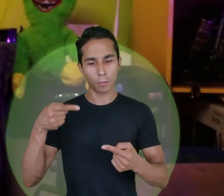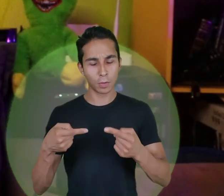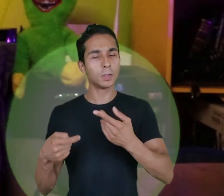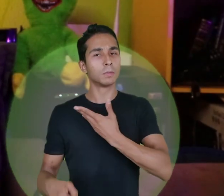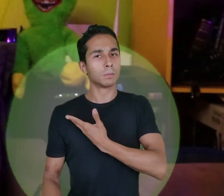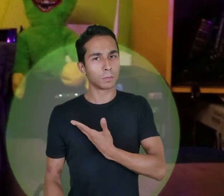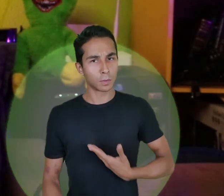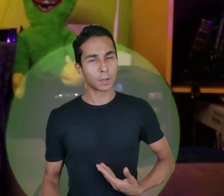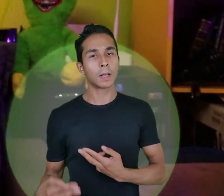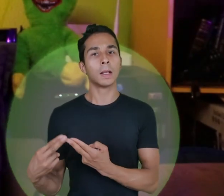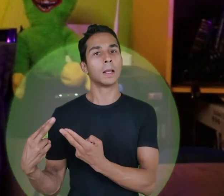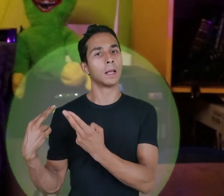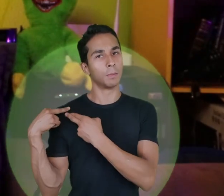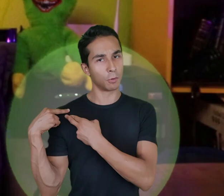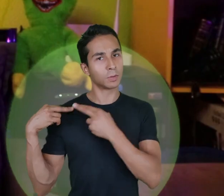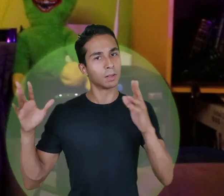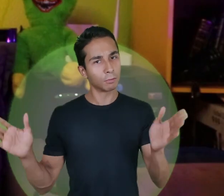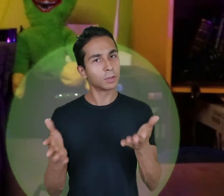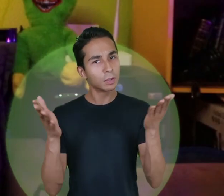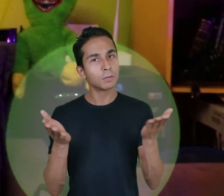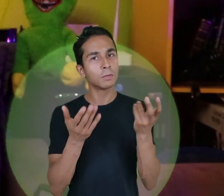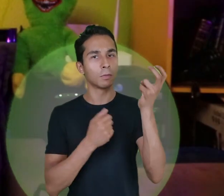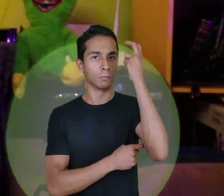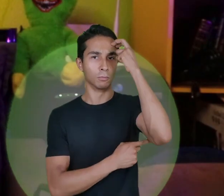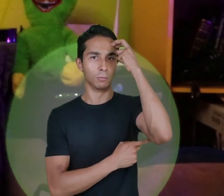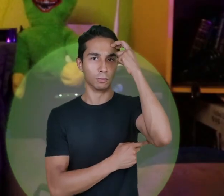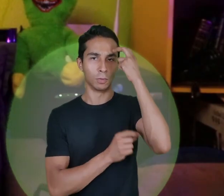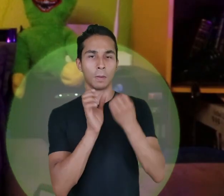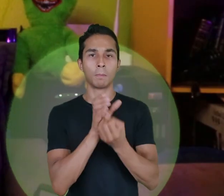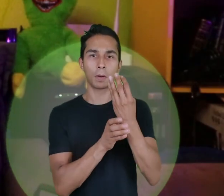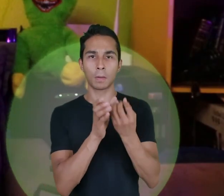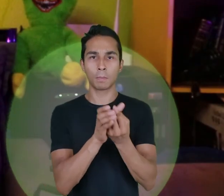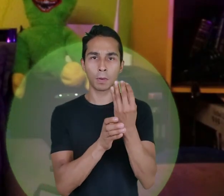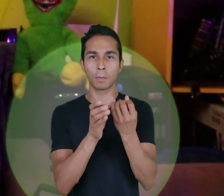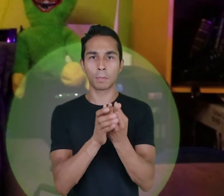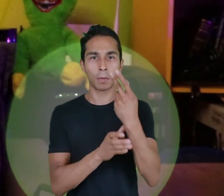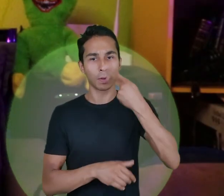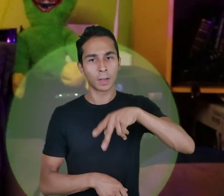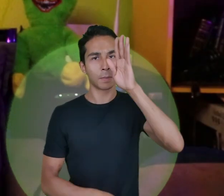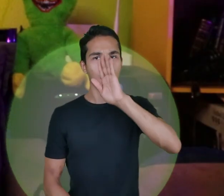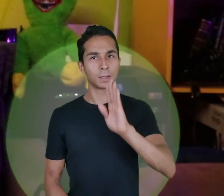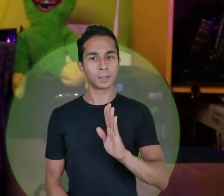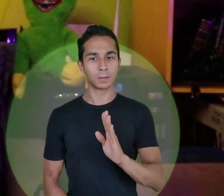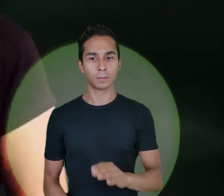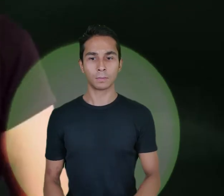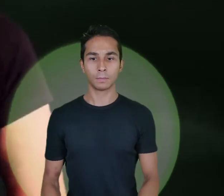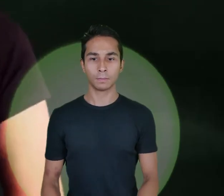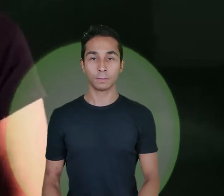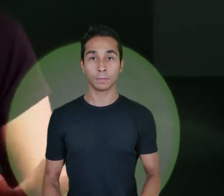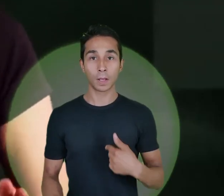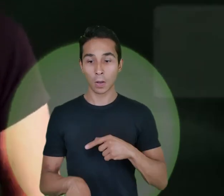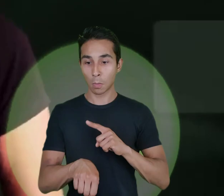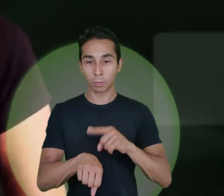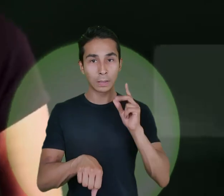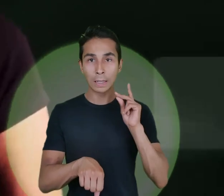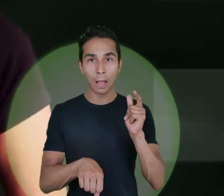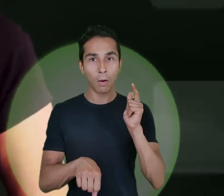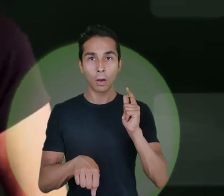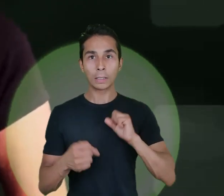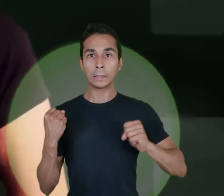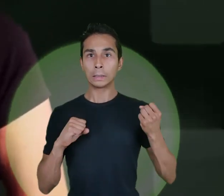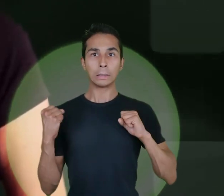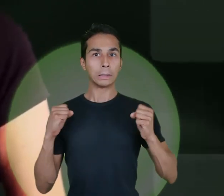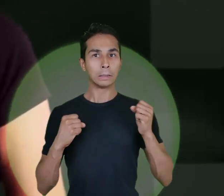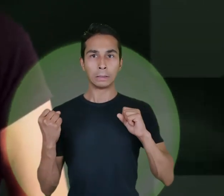e as políticas públicas, né, por incentivarem a cultura, né, e a produção do seu próprio país. eu imediatamente